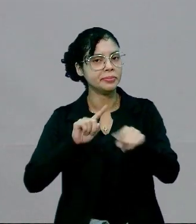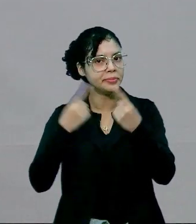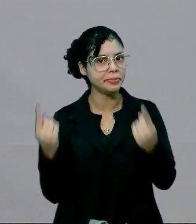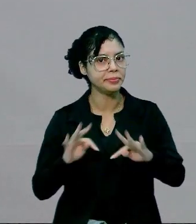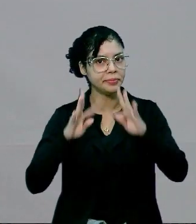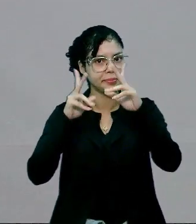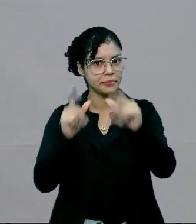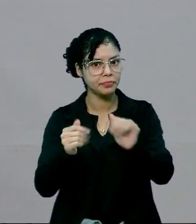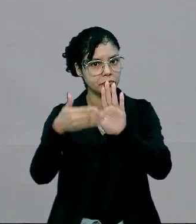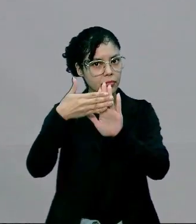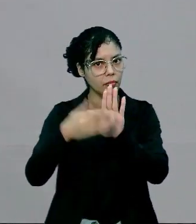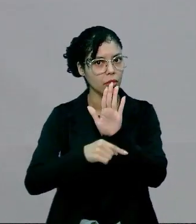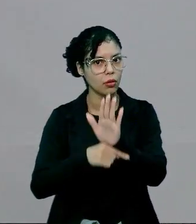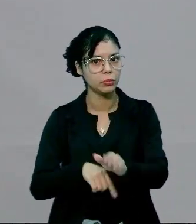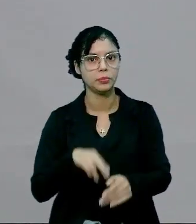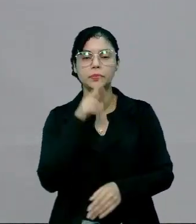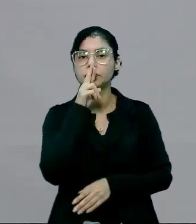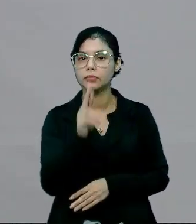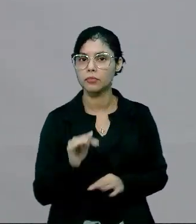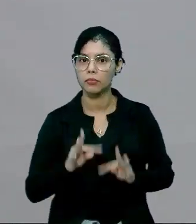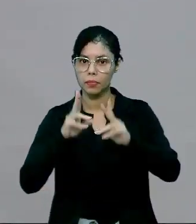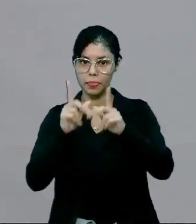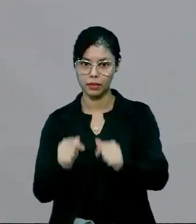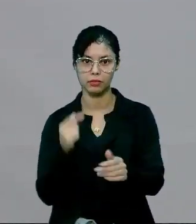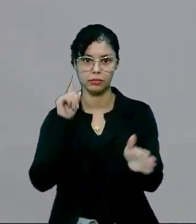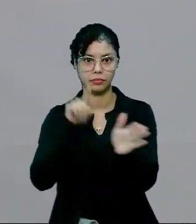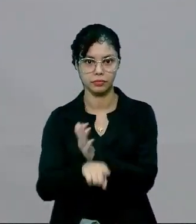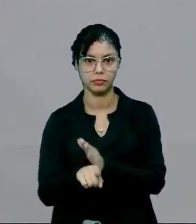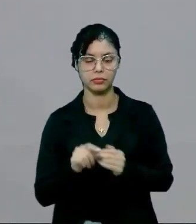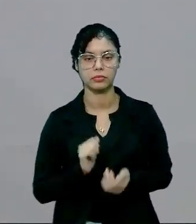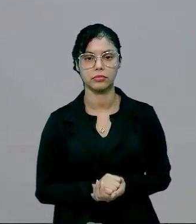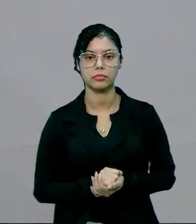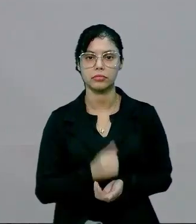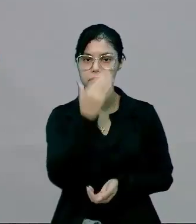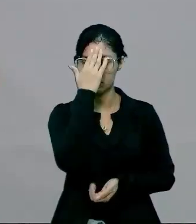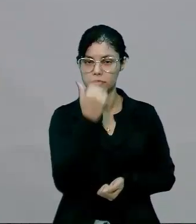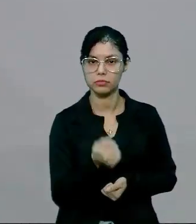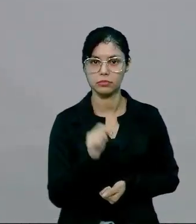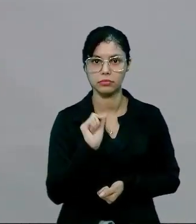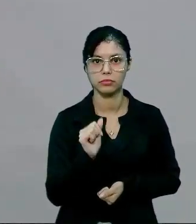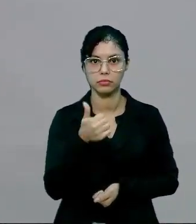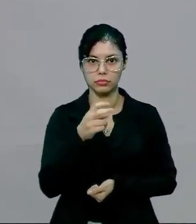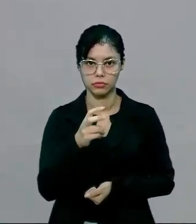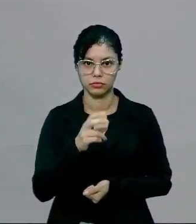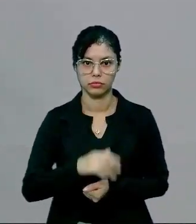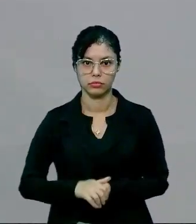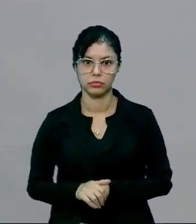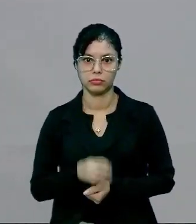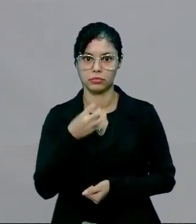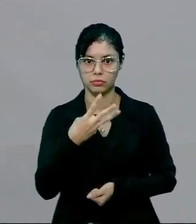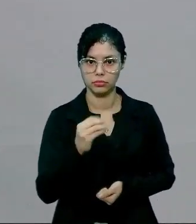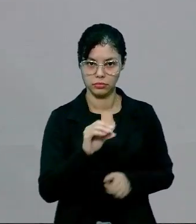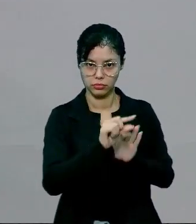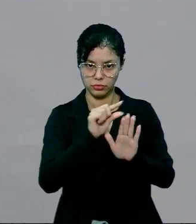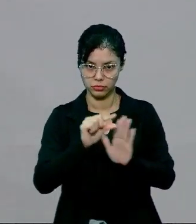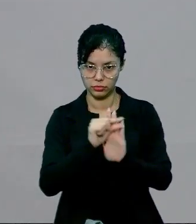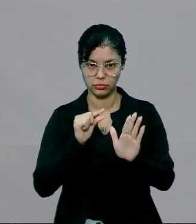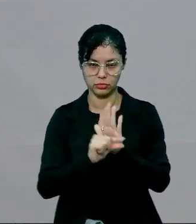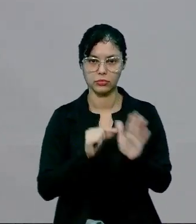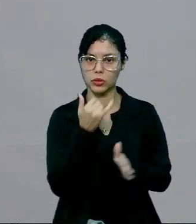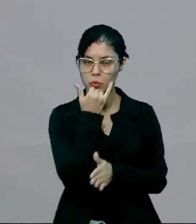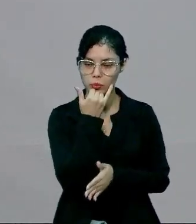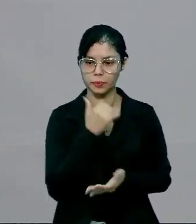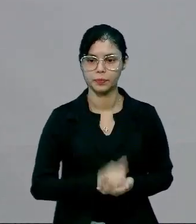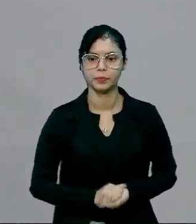em todas essas propostas, eu tenho que responder todas essas perguntas. E nós sabemos que só temos 30 linhas, perdão,